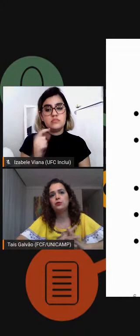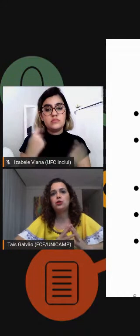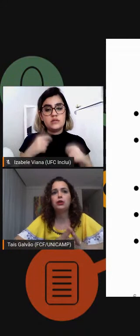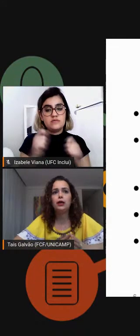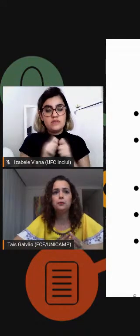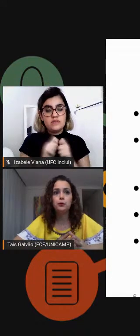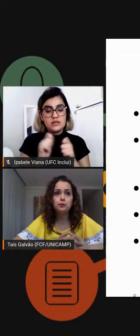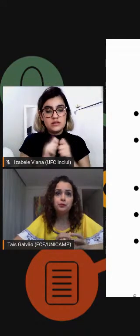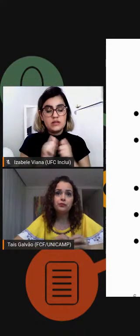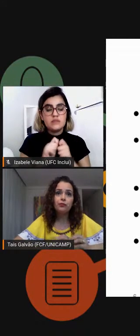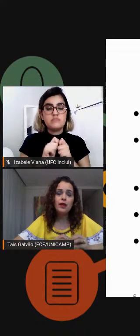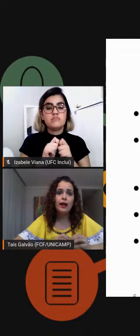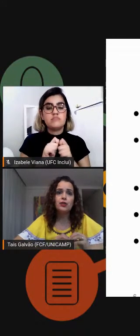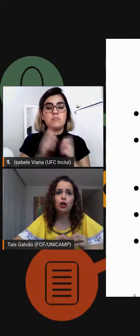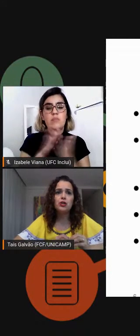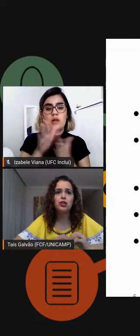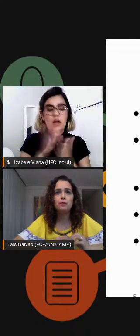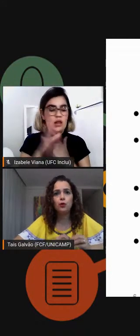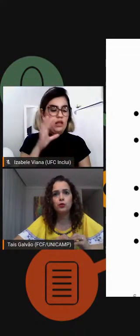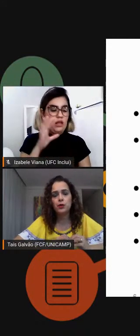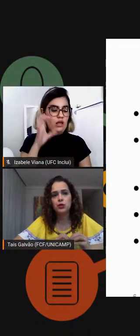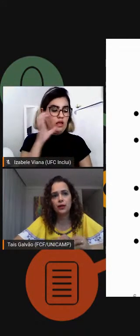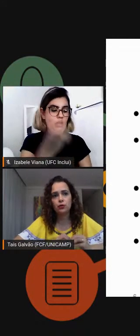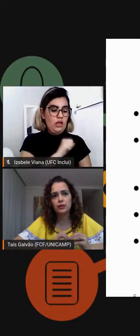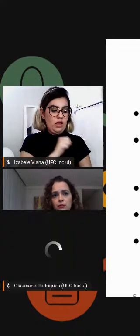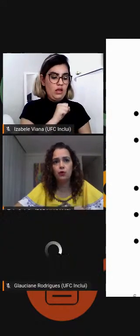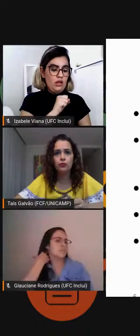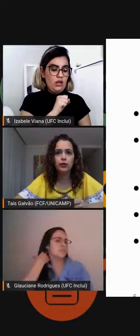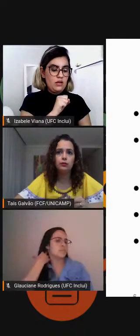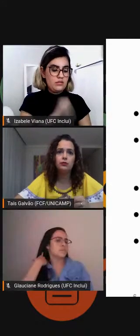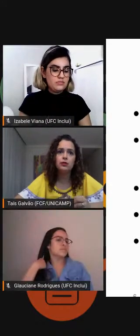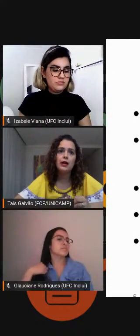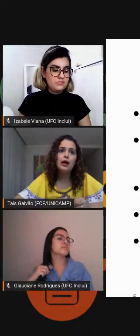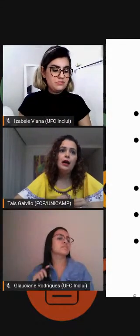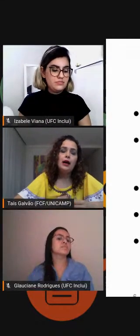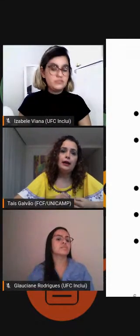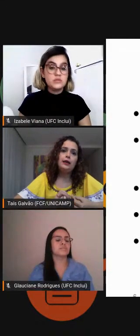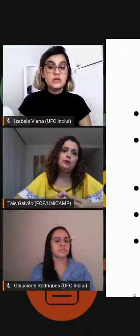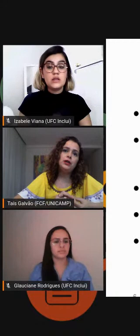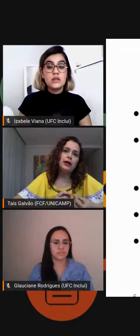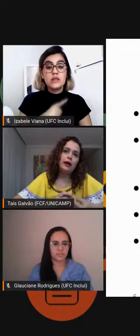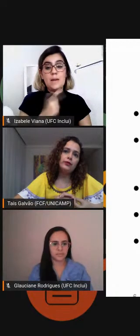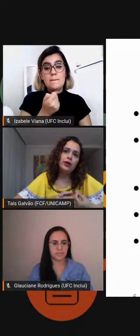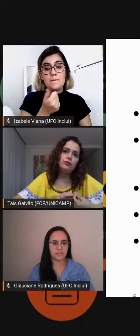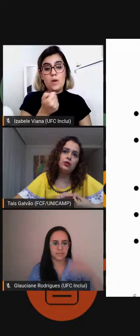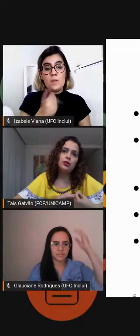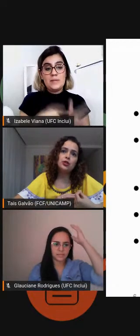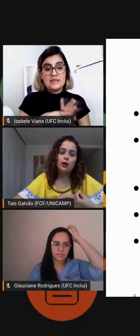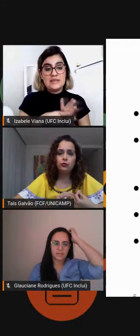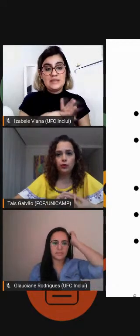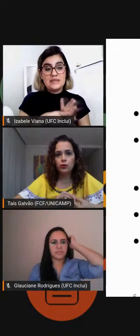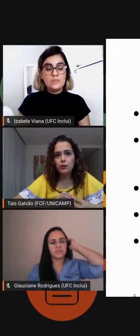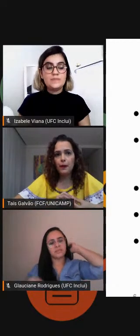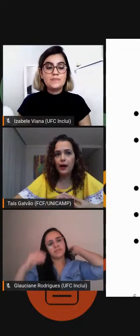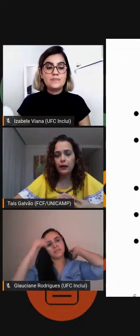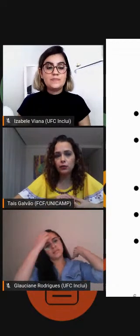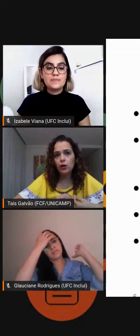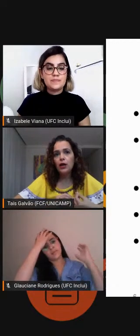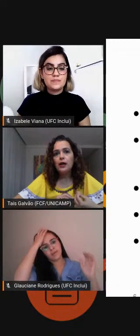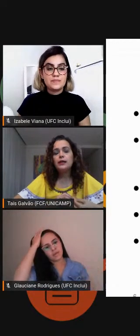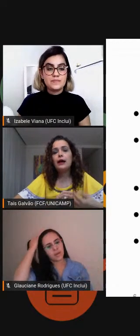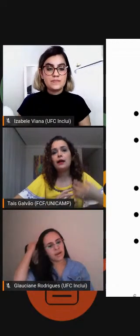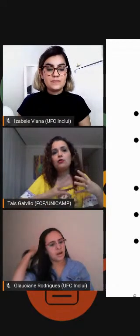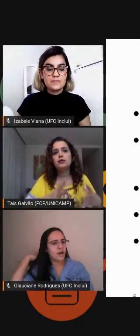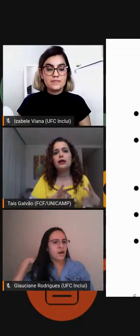curto espaço de tempo. Ela geralmente tem poucos pesquisadores envolvidos. Ela é publicável em revistas de alto fator de